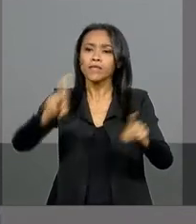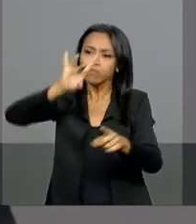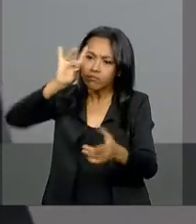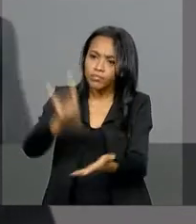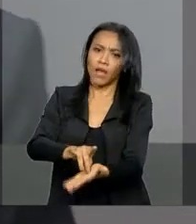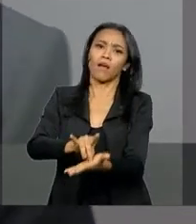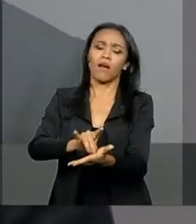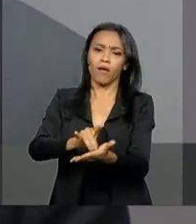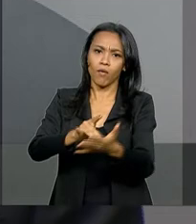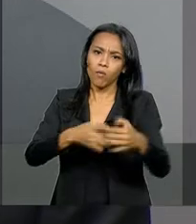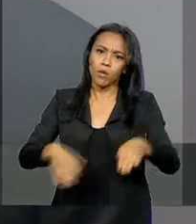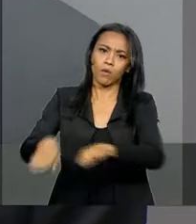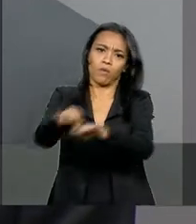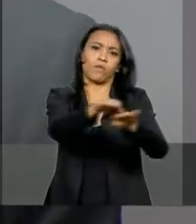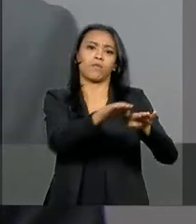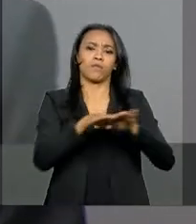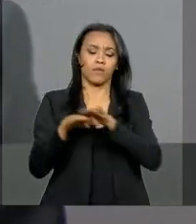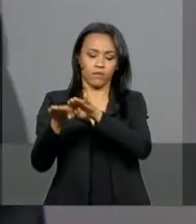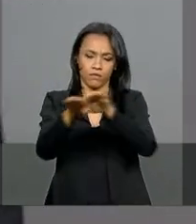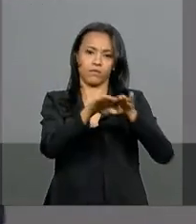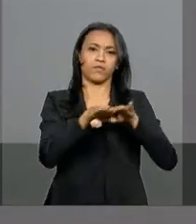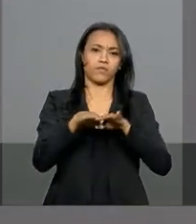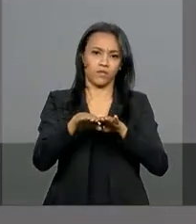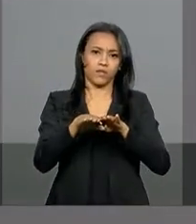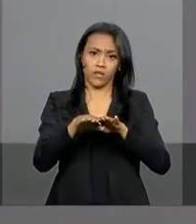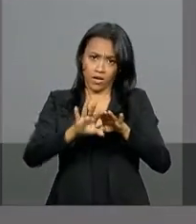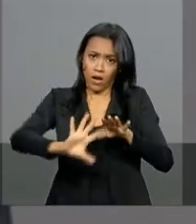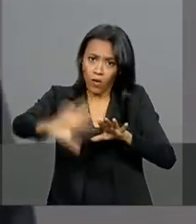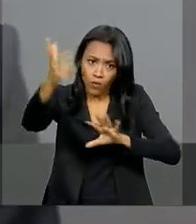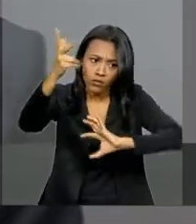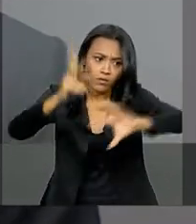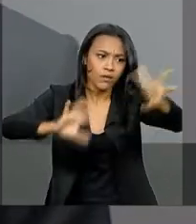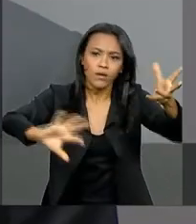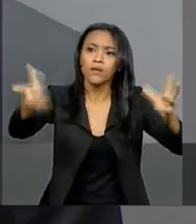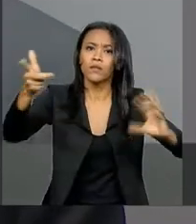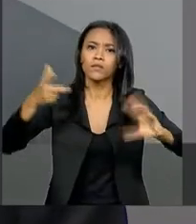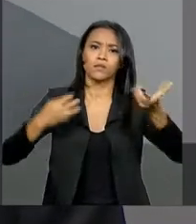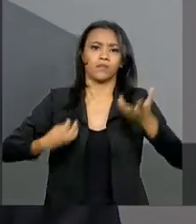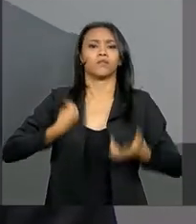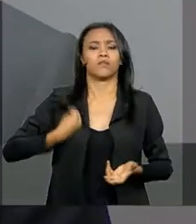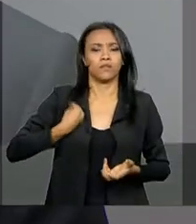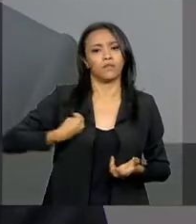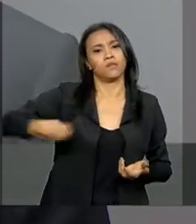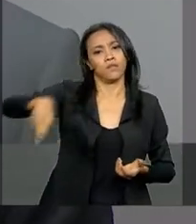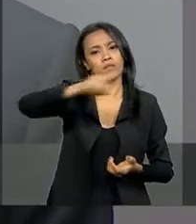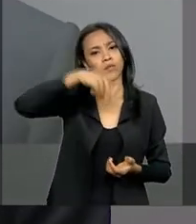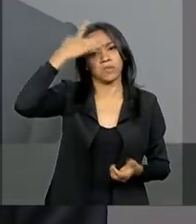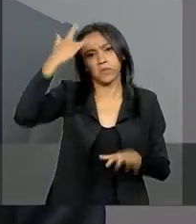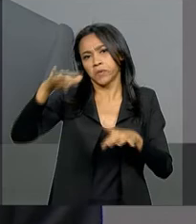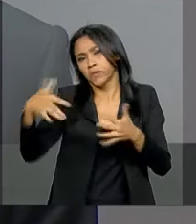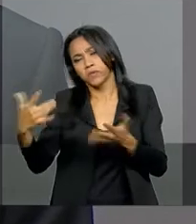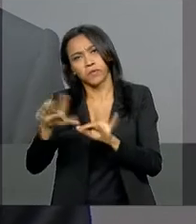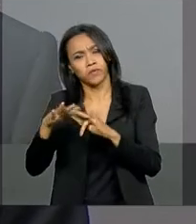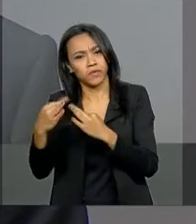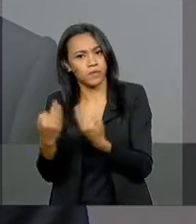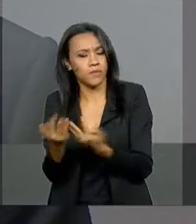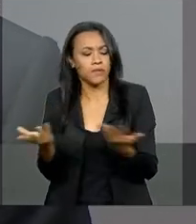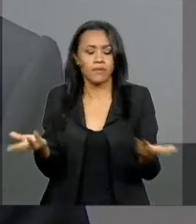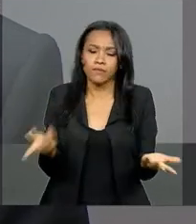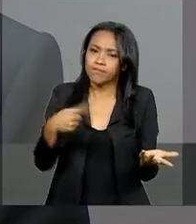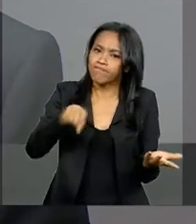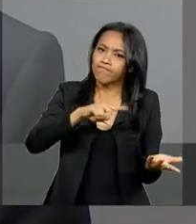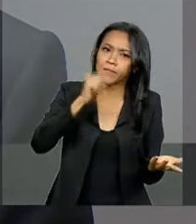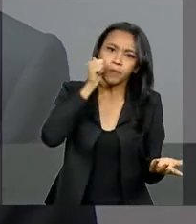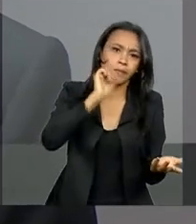que se realize na vida das pessoas seja da família das mulheres